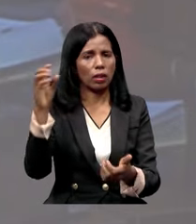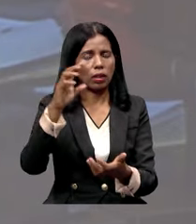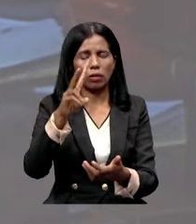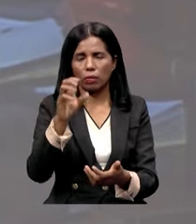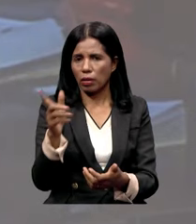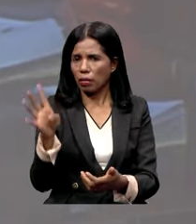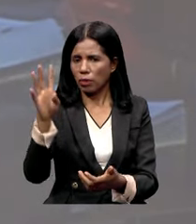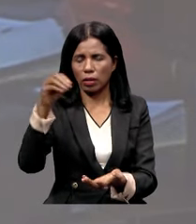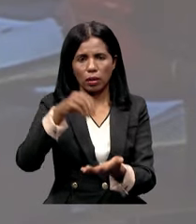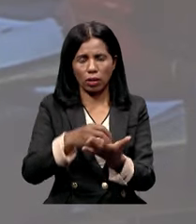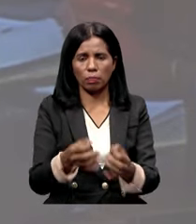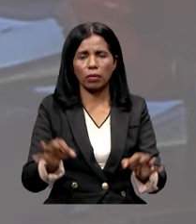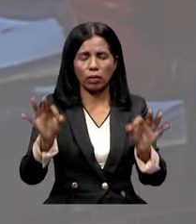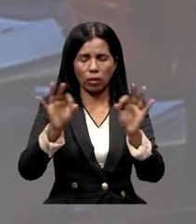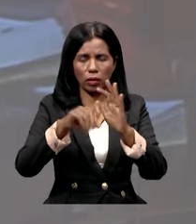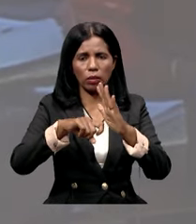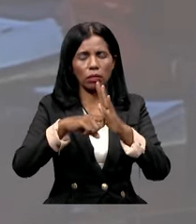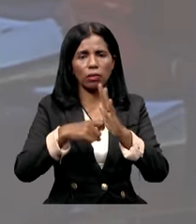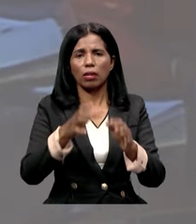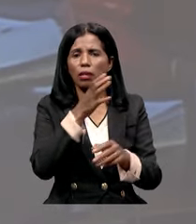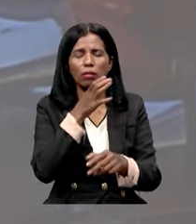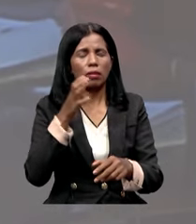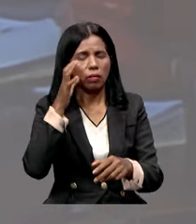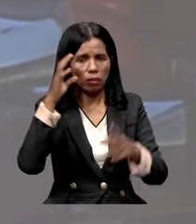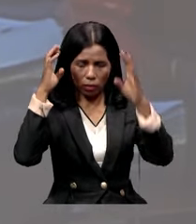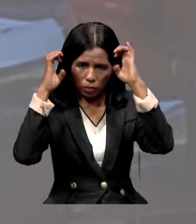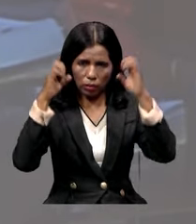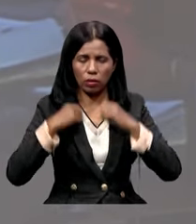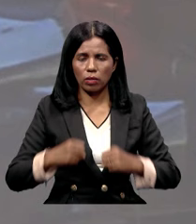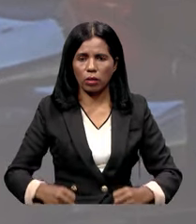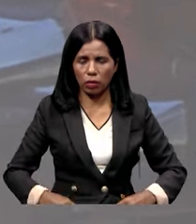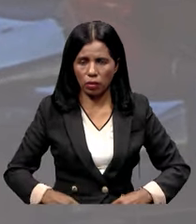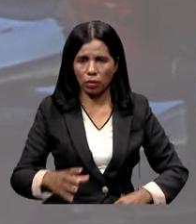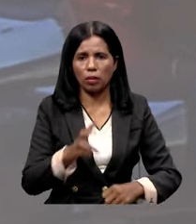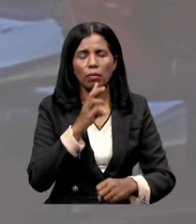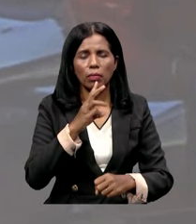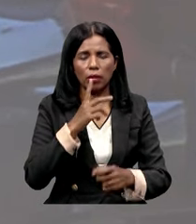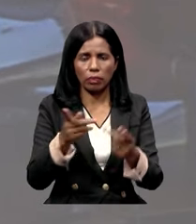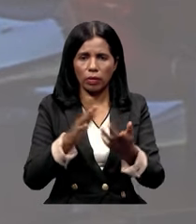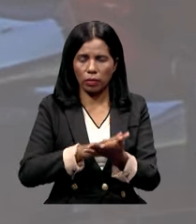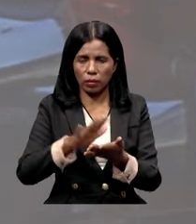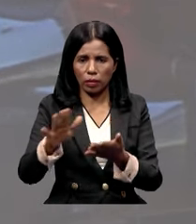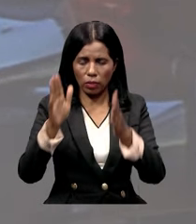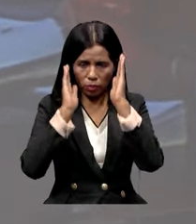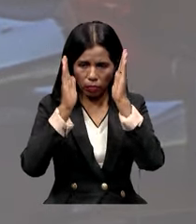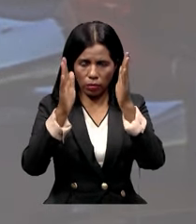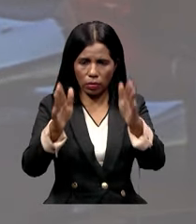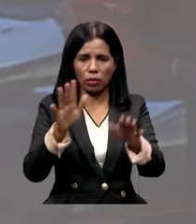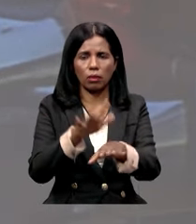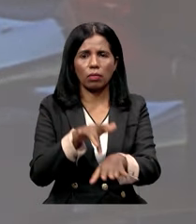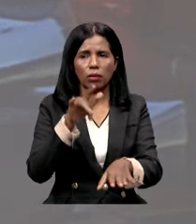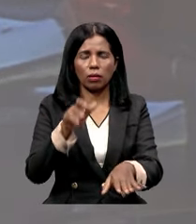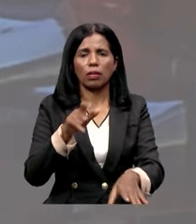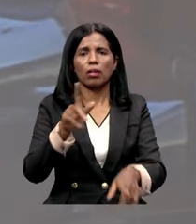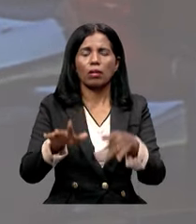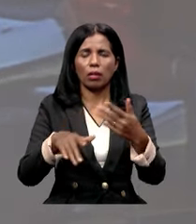lá para a prioridade para o setor sabe sira, canessa na agricultura, educação, saúde, bem no saneamento. Nebe diretamente afeta a